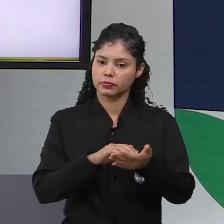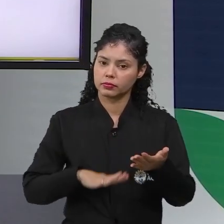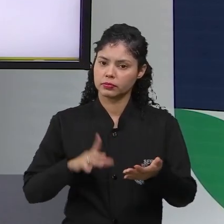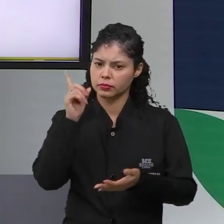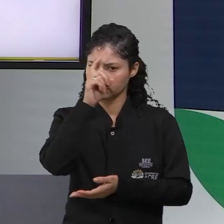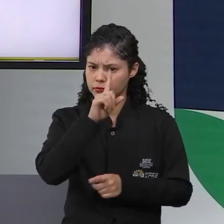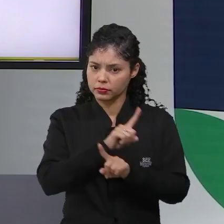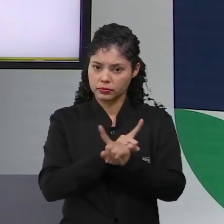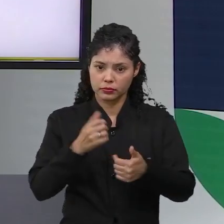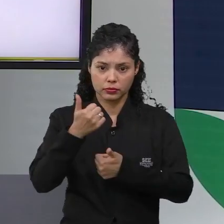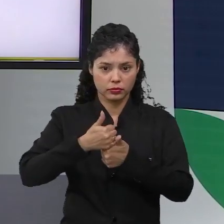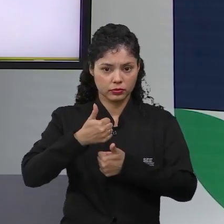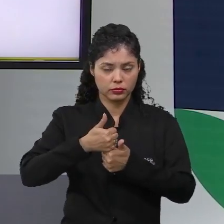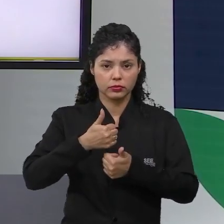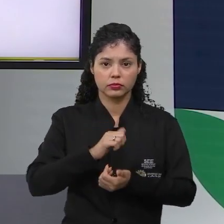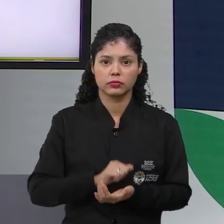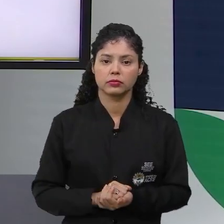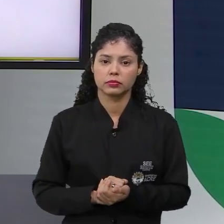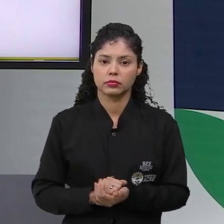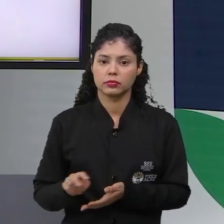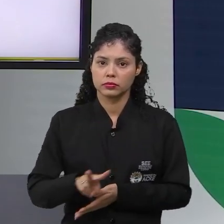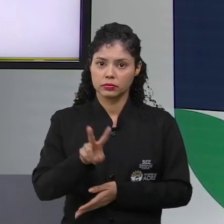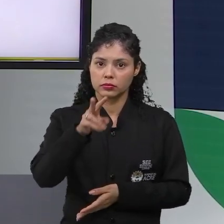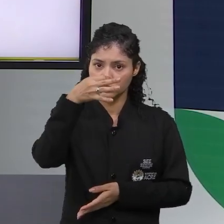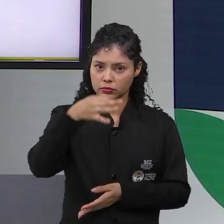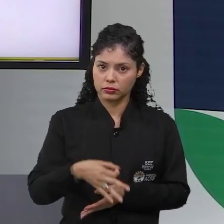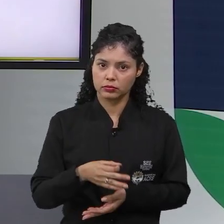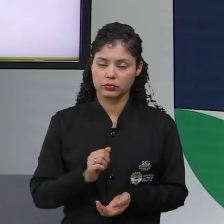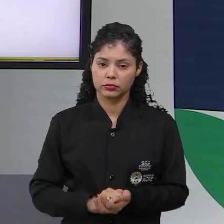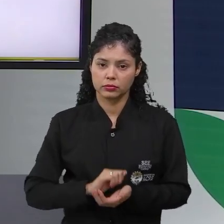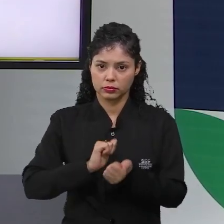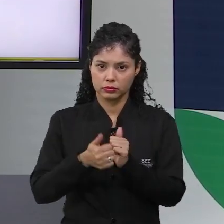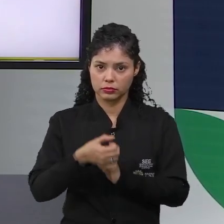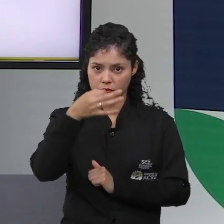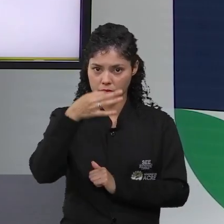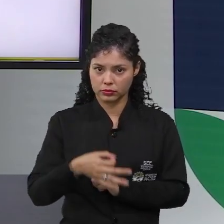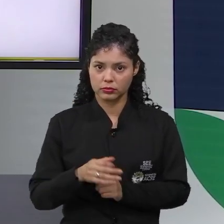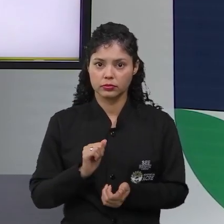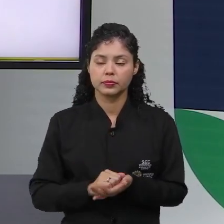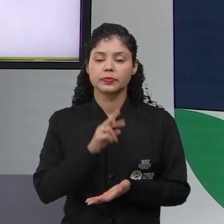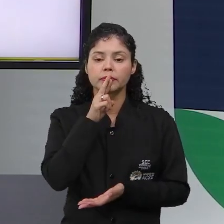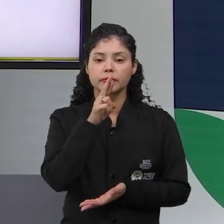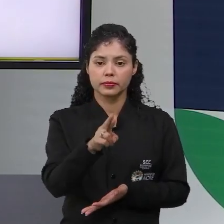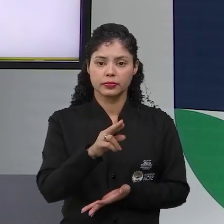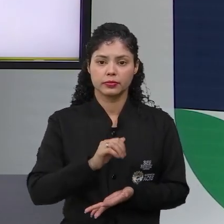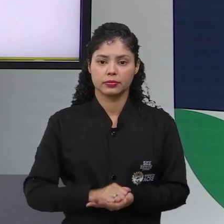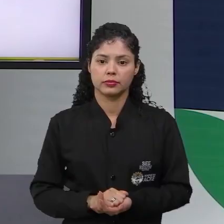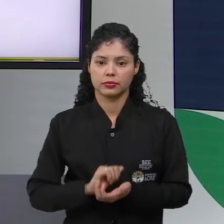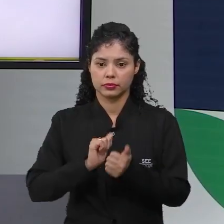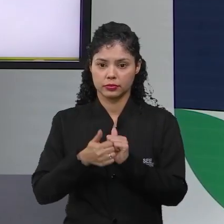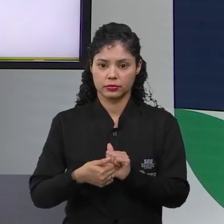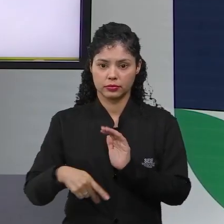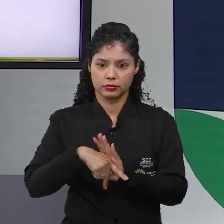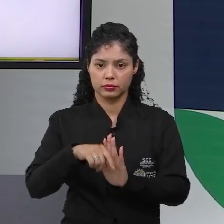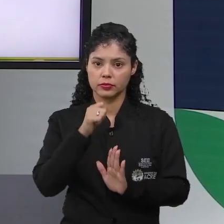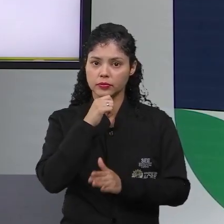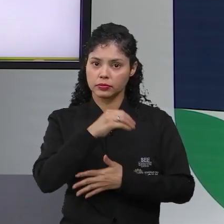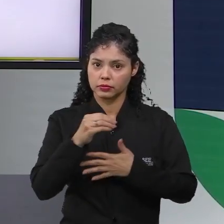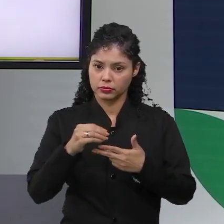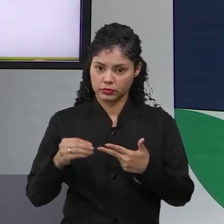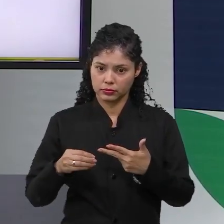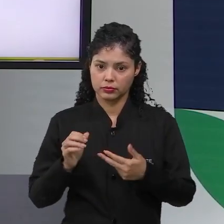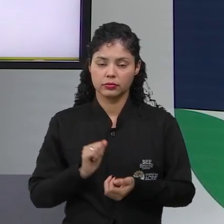bastava substituir os valores adequadamente que você chegava à resposta. Então essa resposta é dada na questão do Enem. Eu não